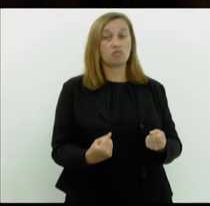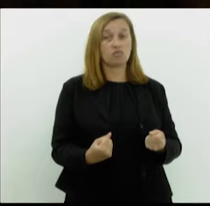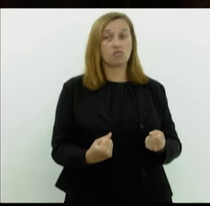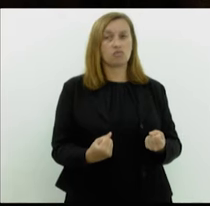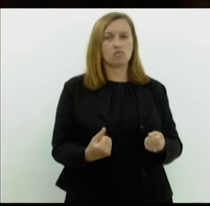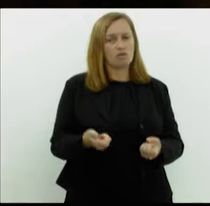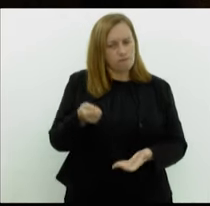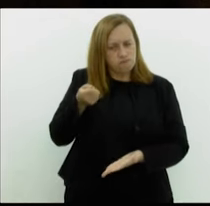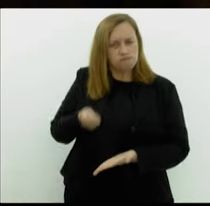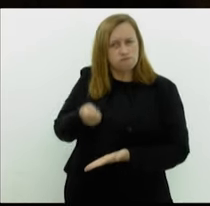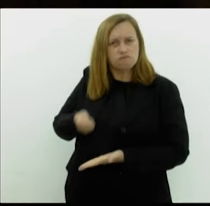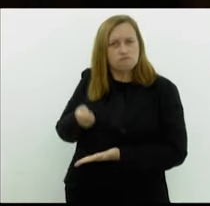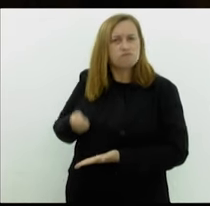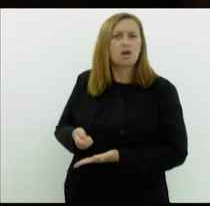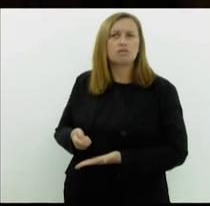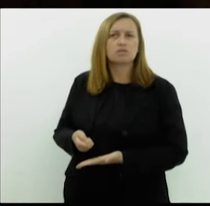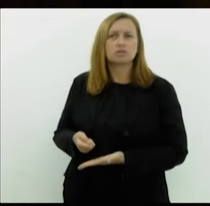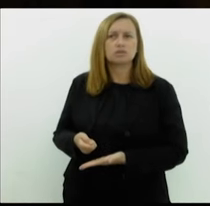dureza